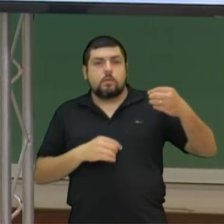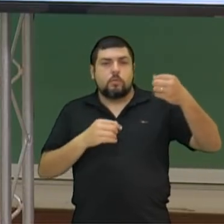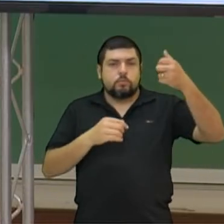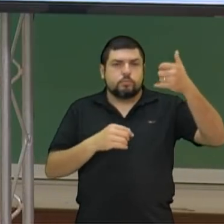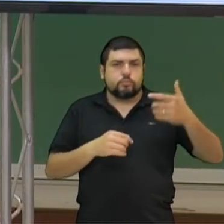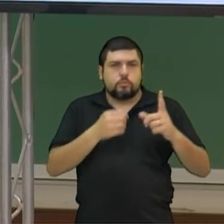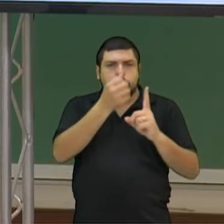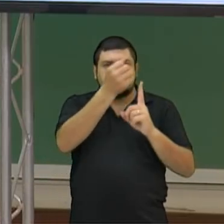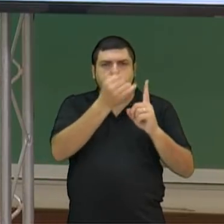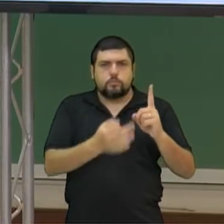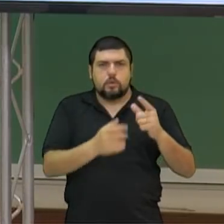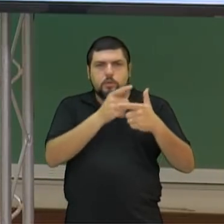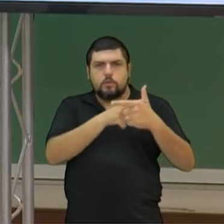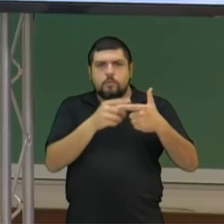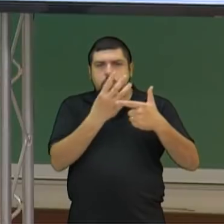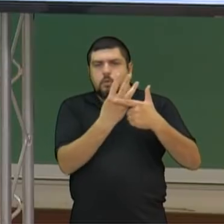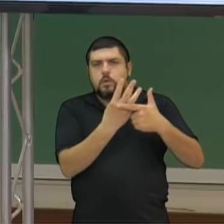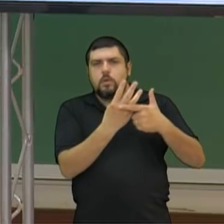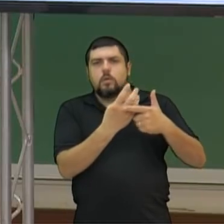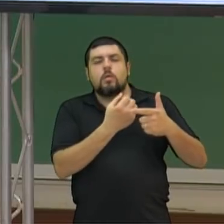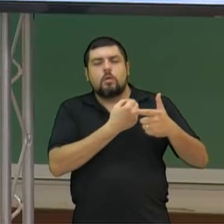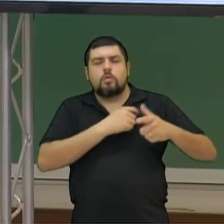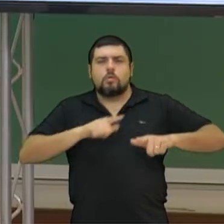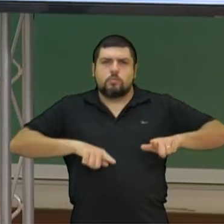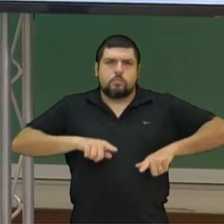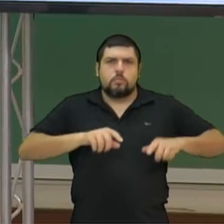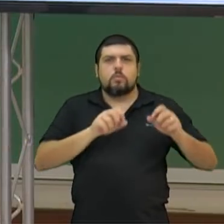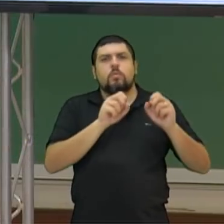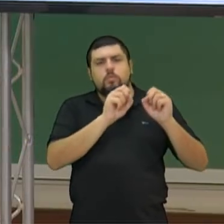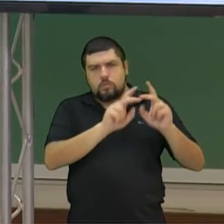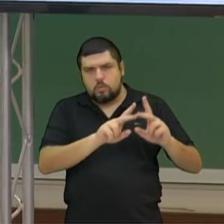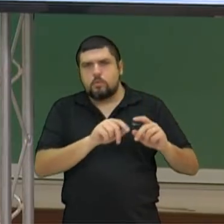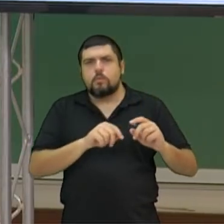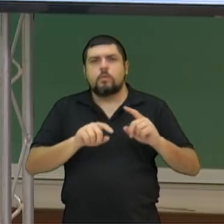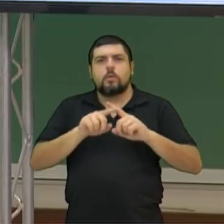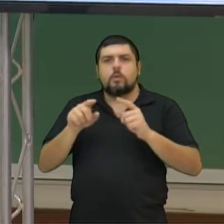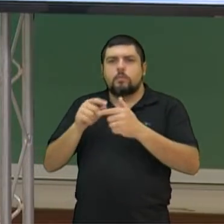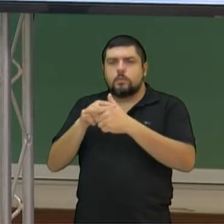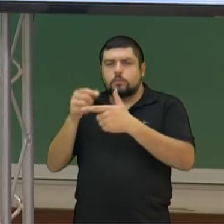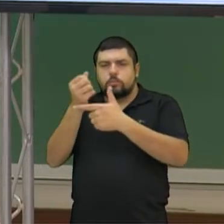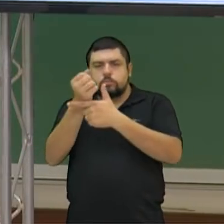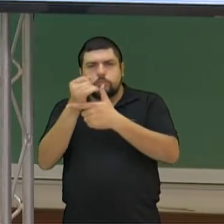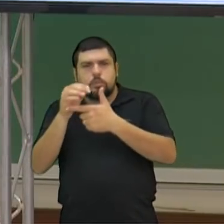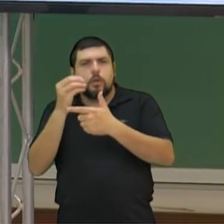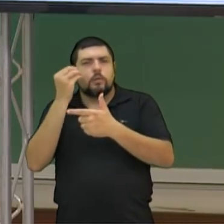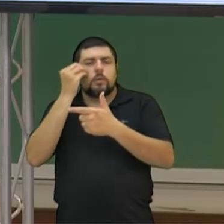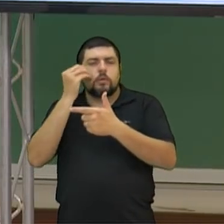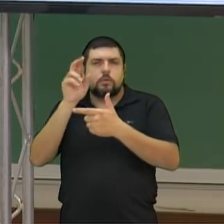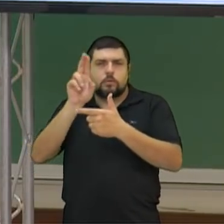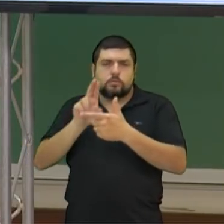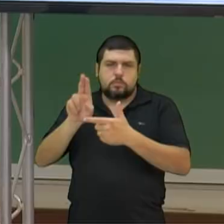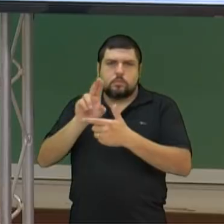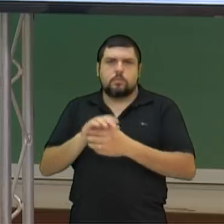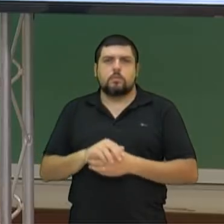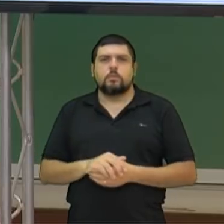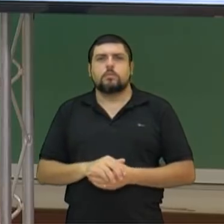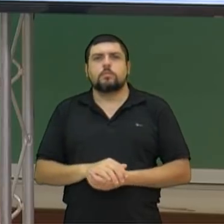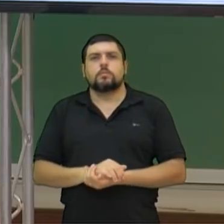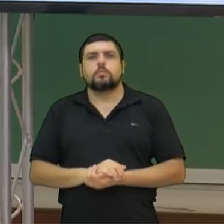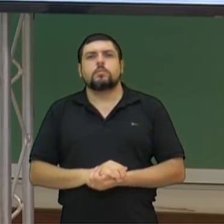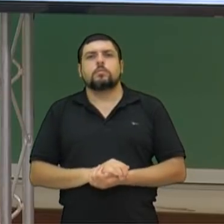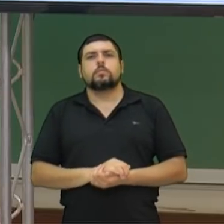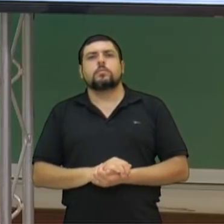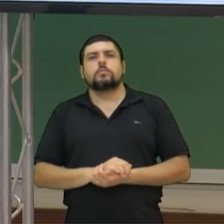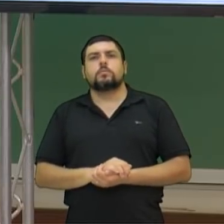for primo, sempre tente usar ele na hora de fatorar, porque vai facilitar os seus cálculos, ok? 216 é o mesmo que